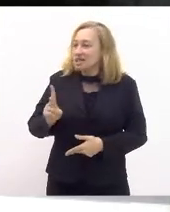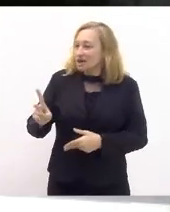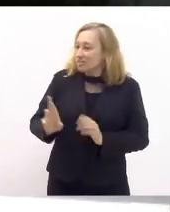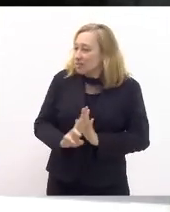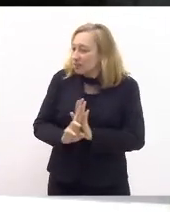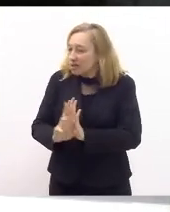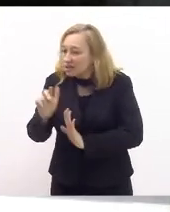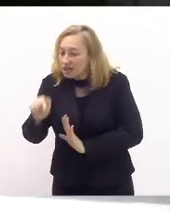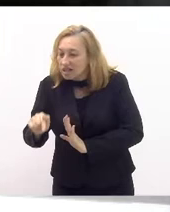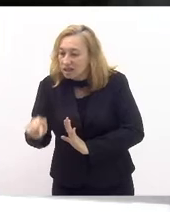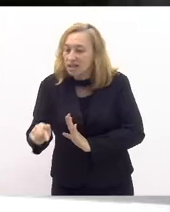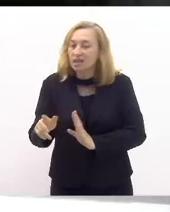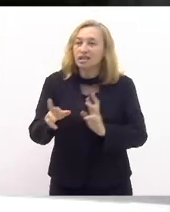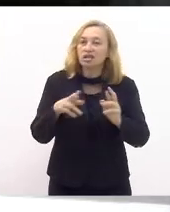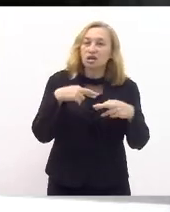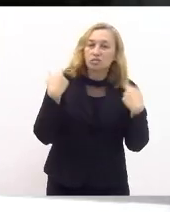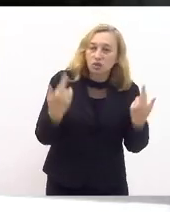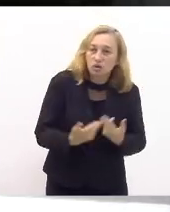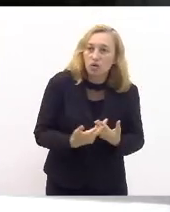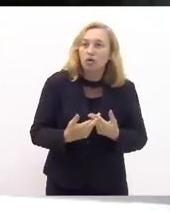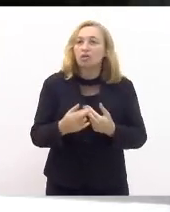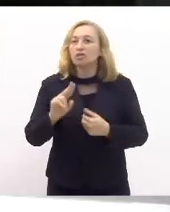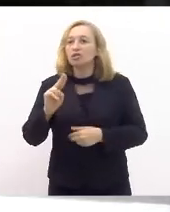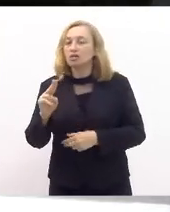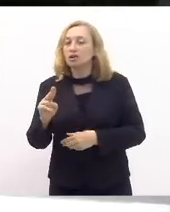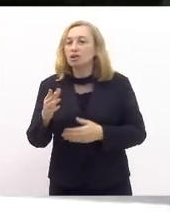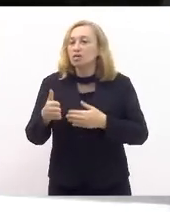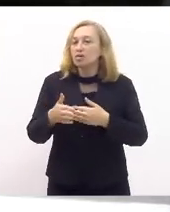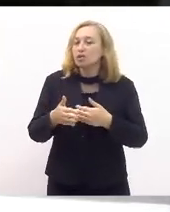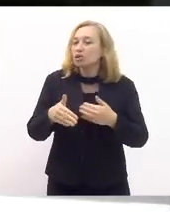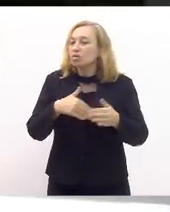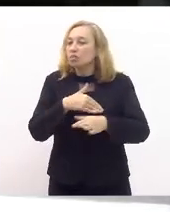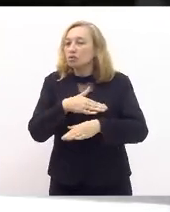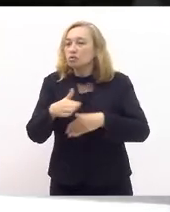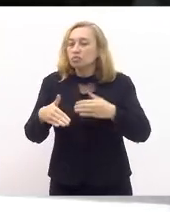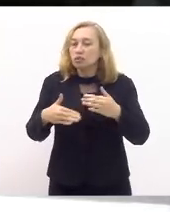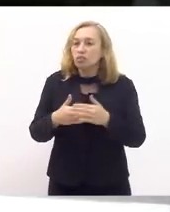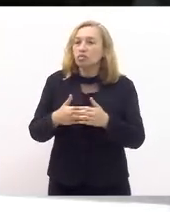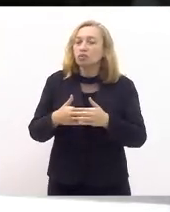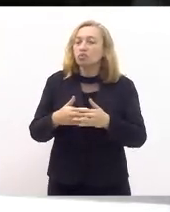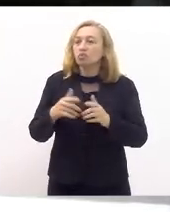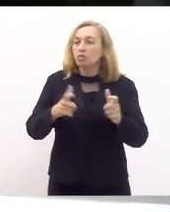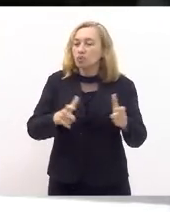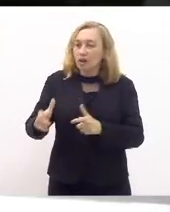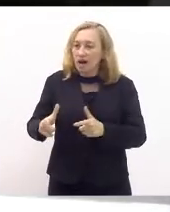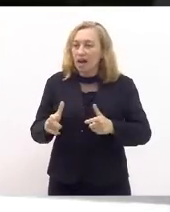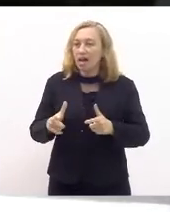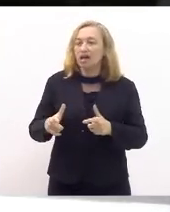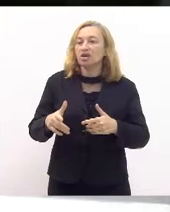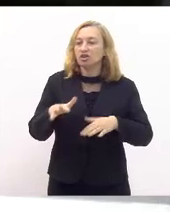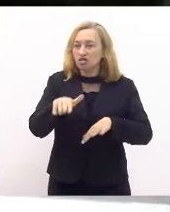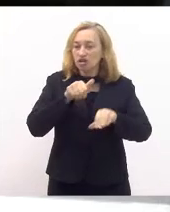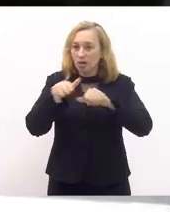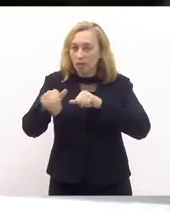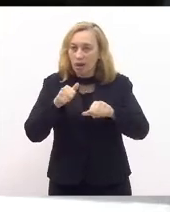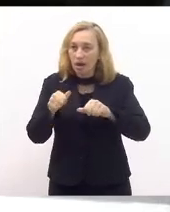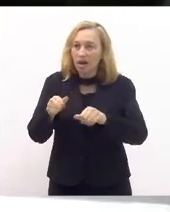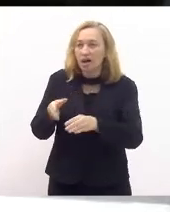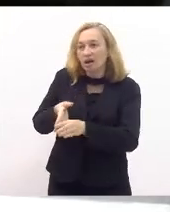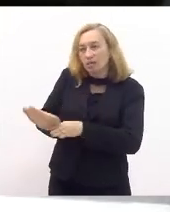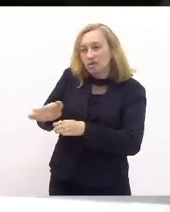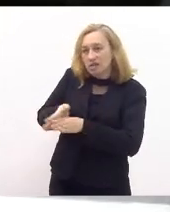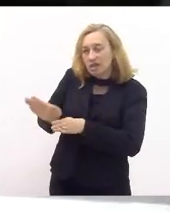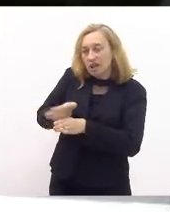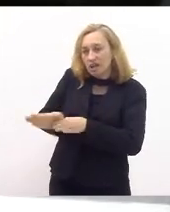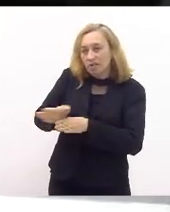nas audiências, ou lá mesmo no palácio, ou nos corredores, onde quer que fosse, sempre dando a sua orientação técnica